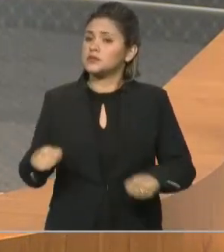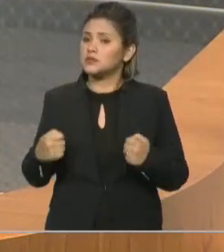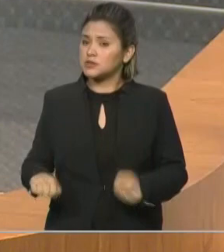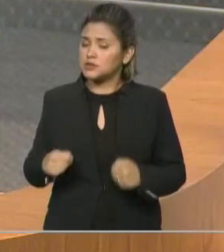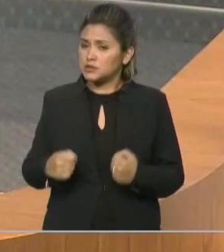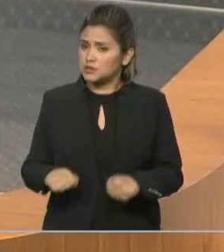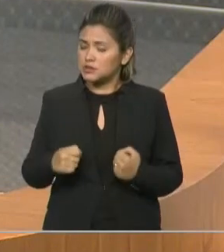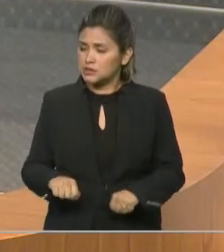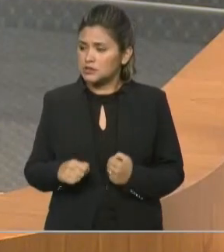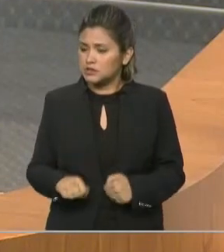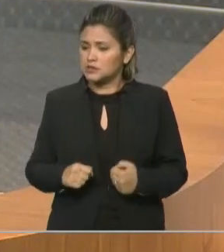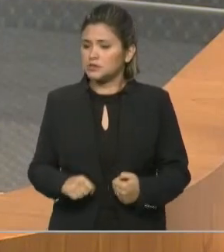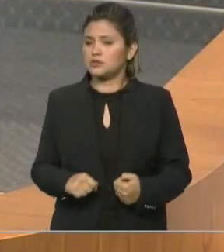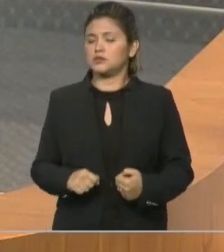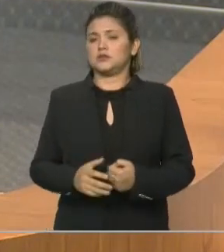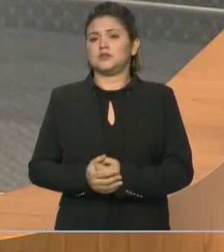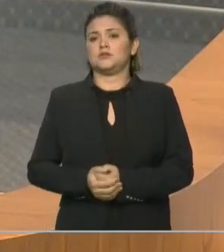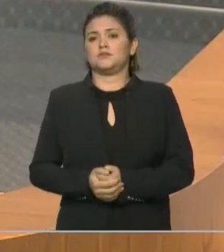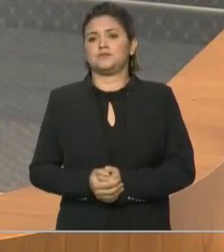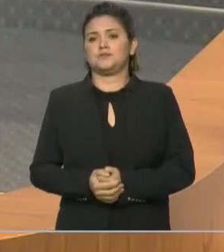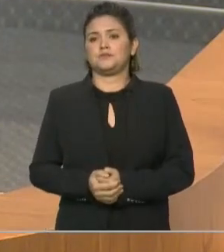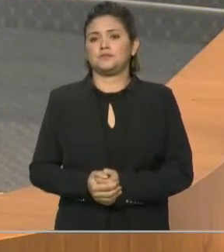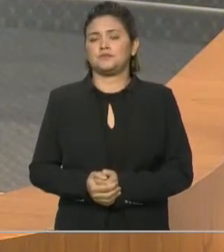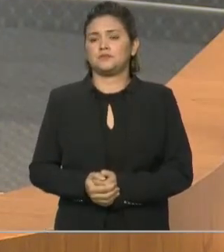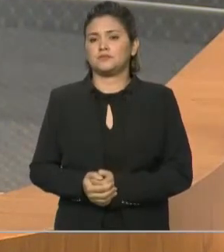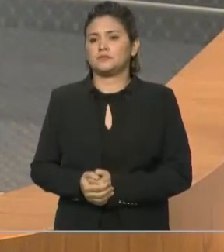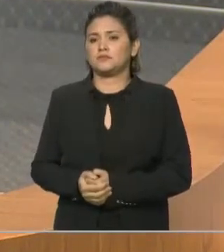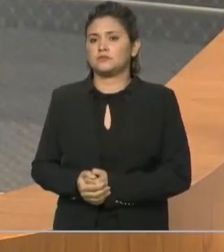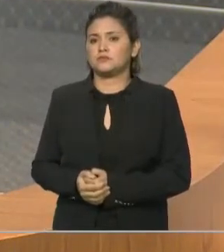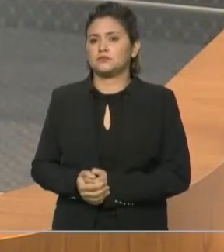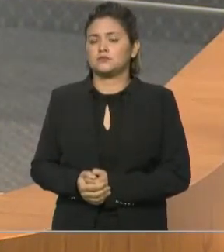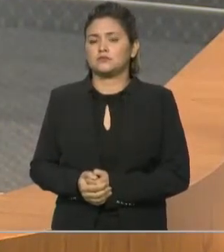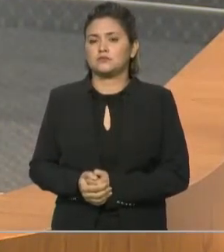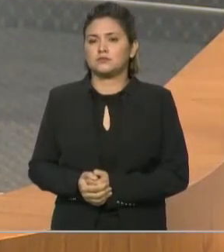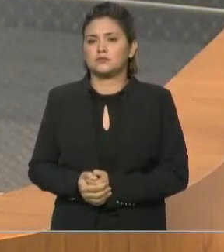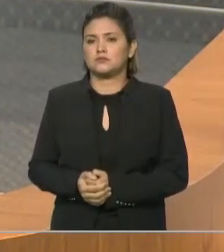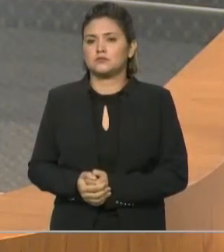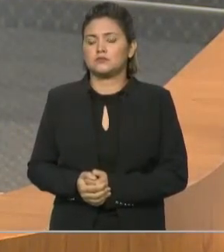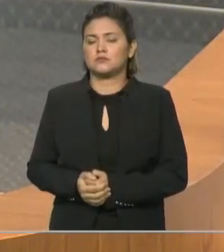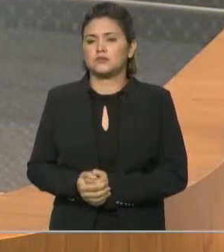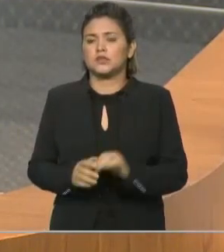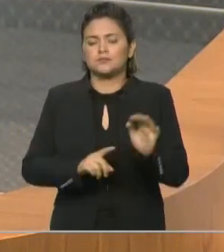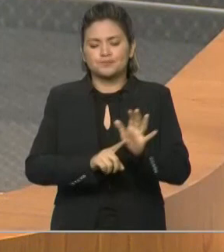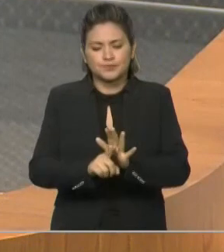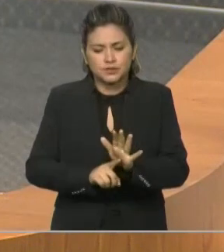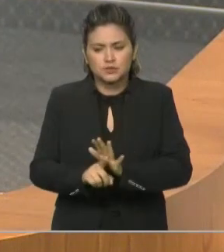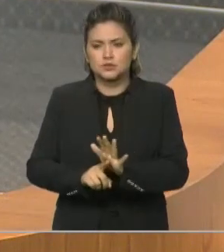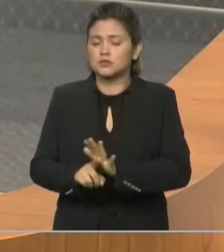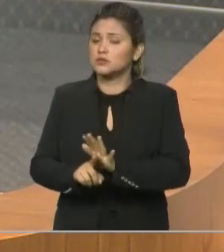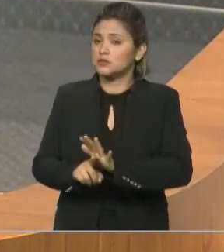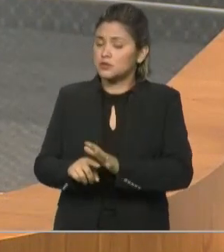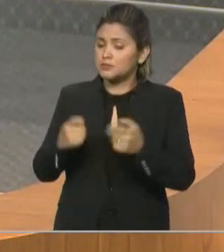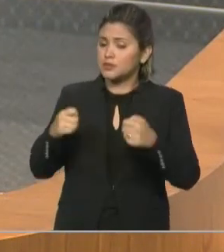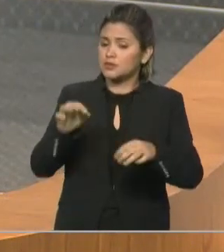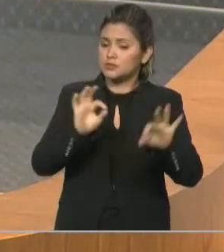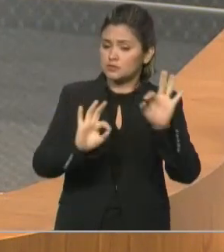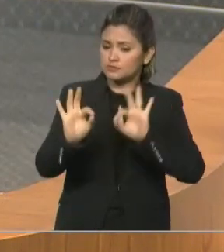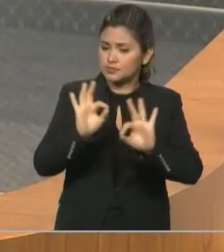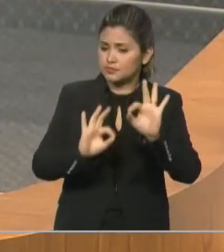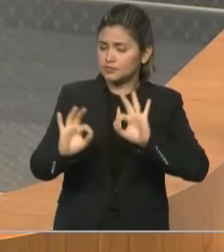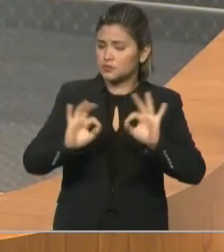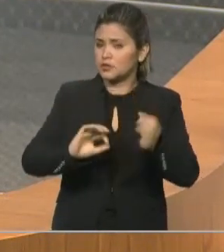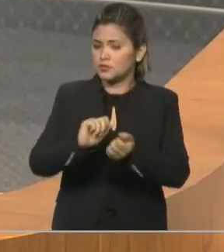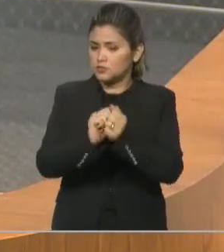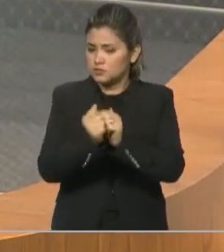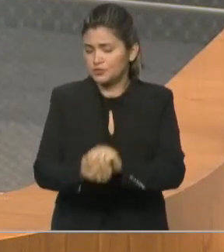possam evitar, no futuro bem próximo, segundo os relatórios, algo parecido com o de Brumadinho. Aí vai nos